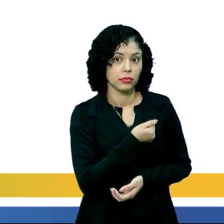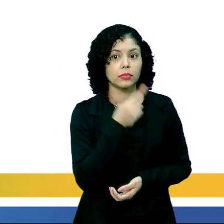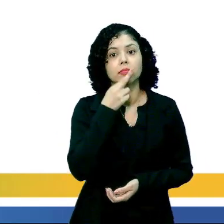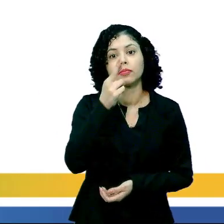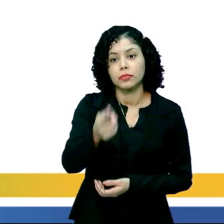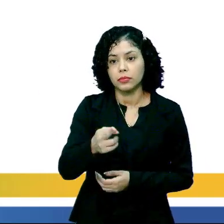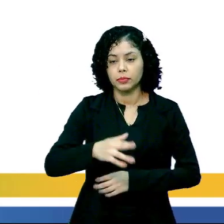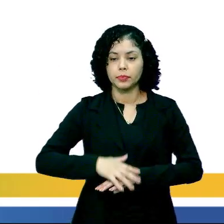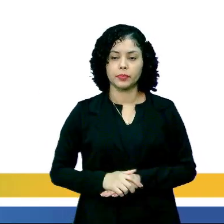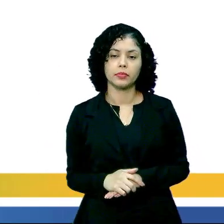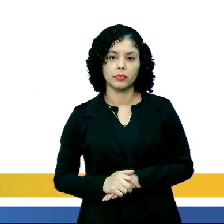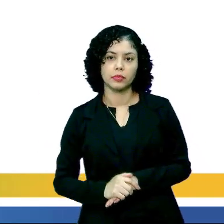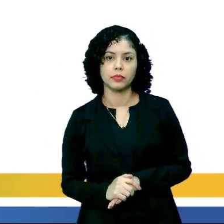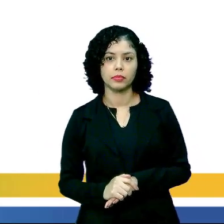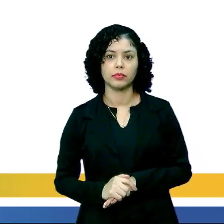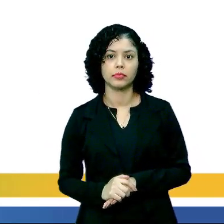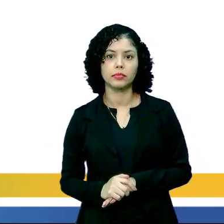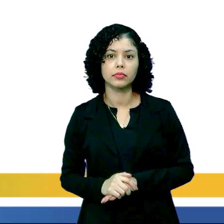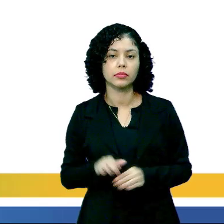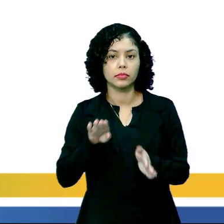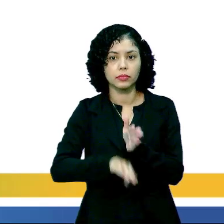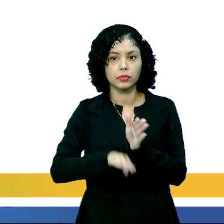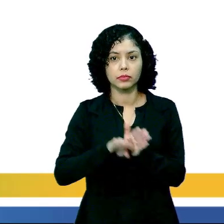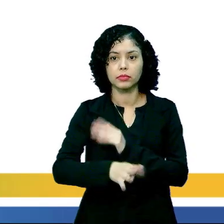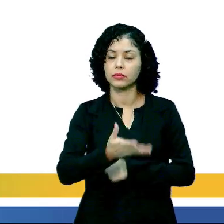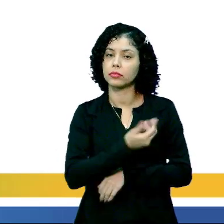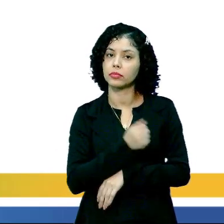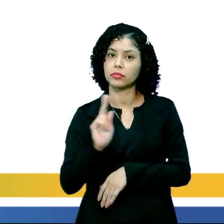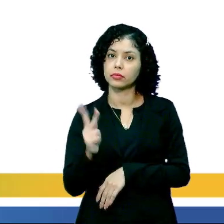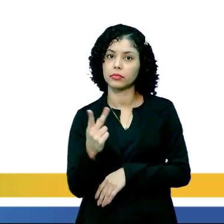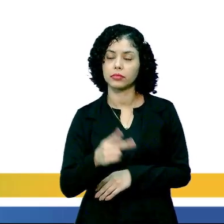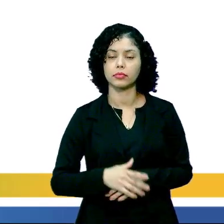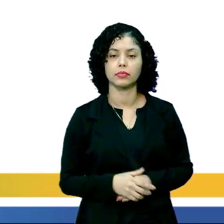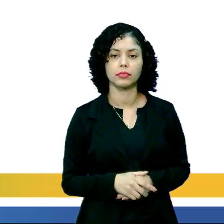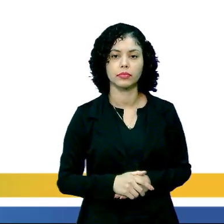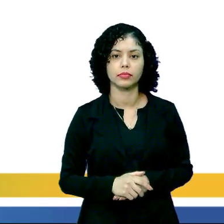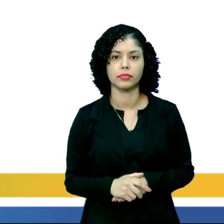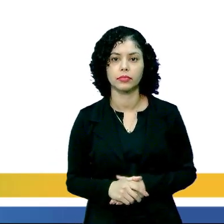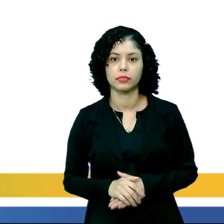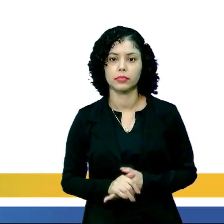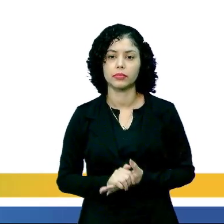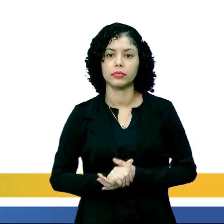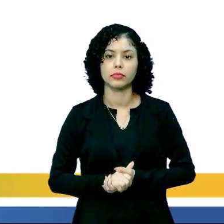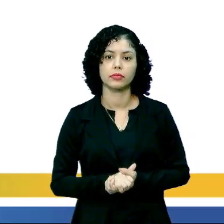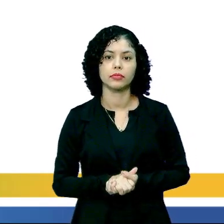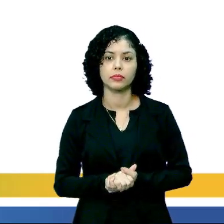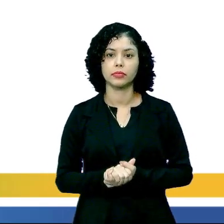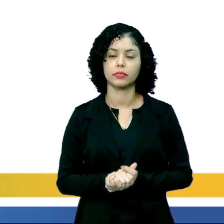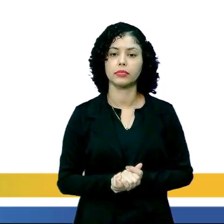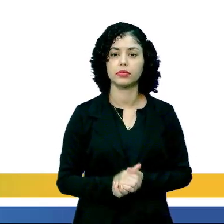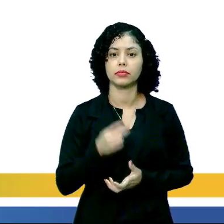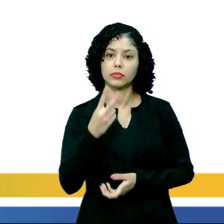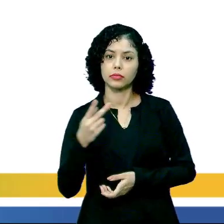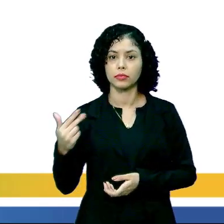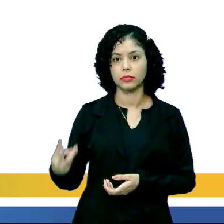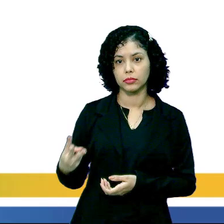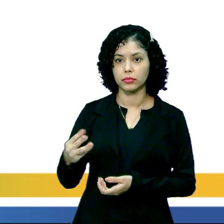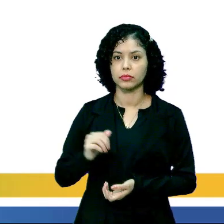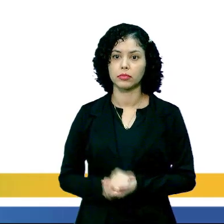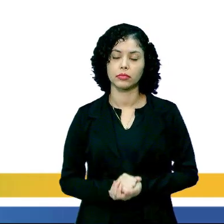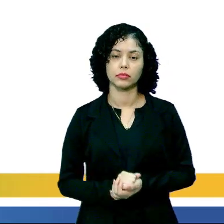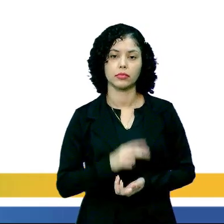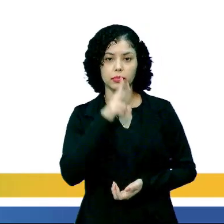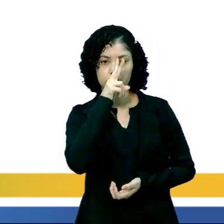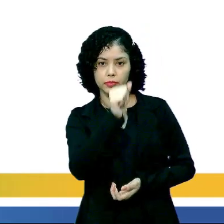resolver então tem que pegar o número de oxigênio e subtrair pelo número de hidrogênios se essa subtração for 2 ou 3 Eu tenho